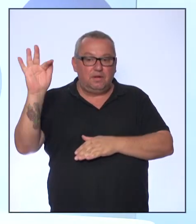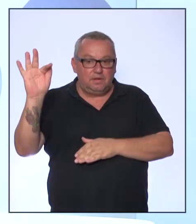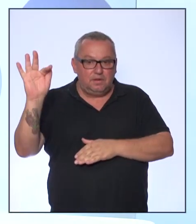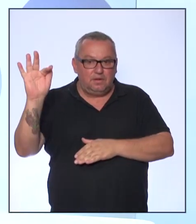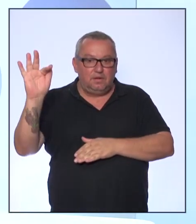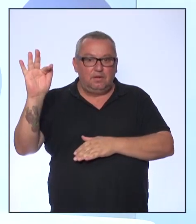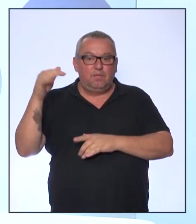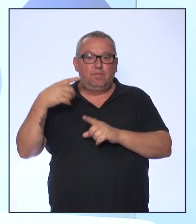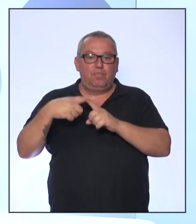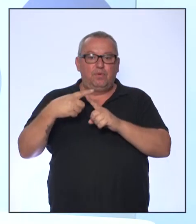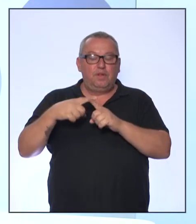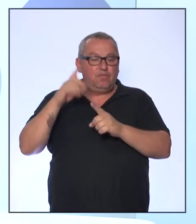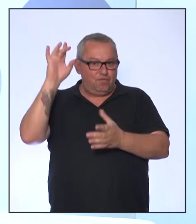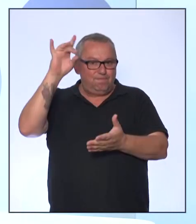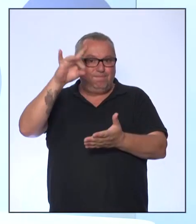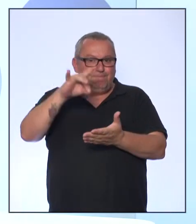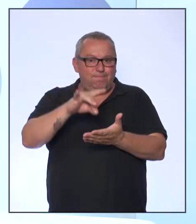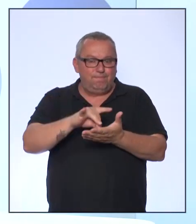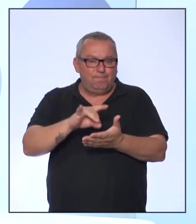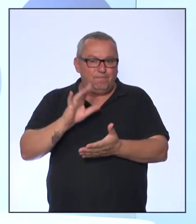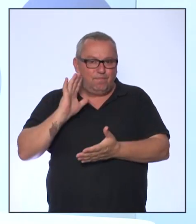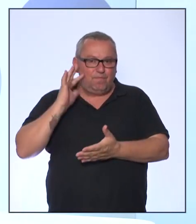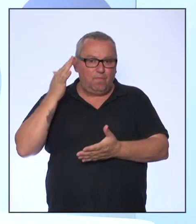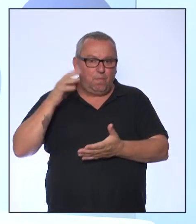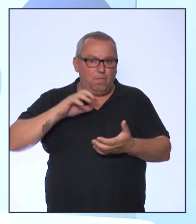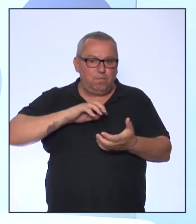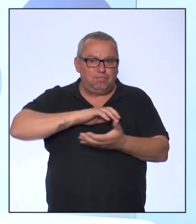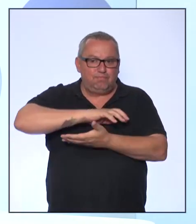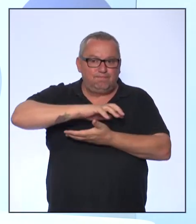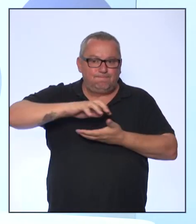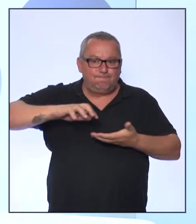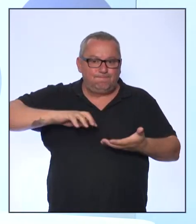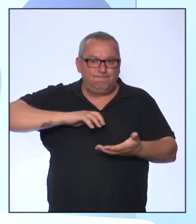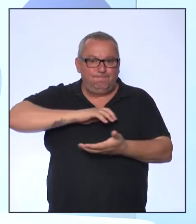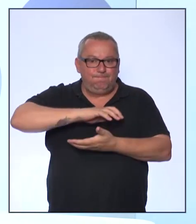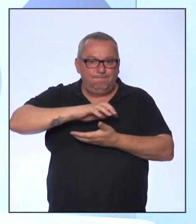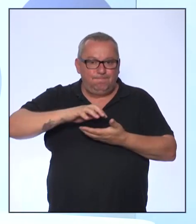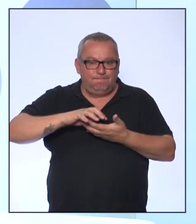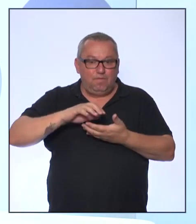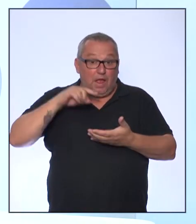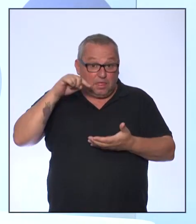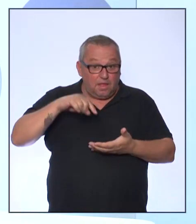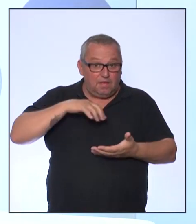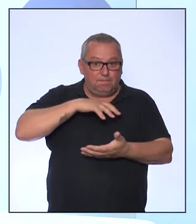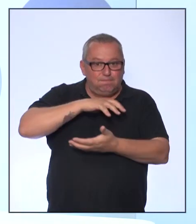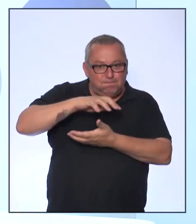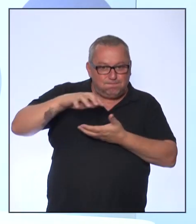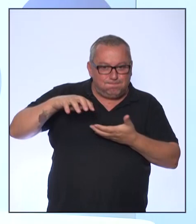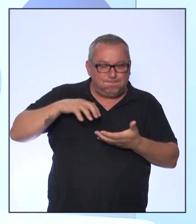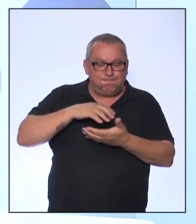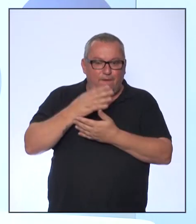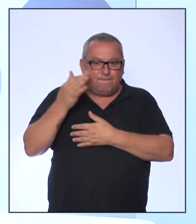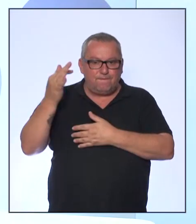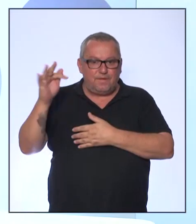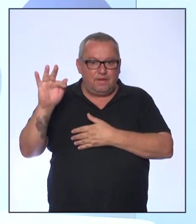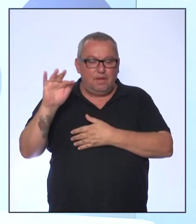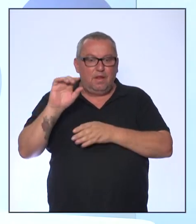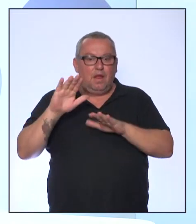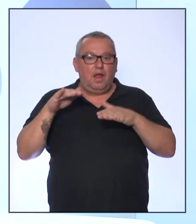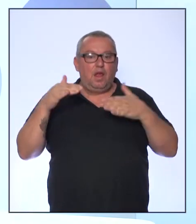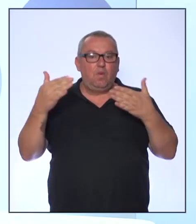para que, de fato, ocorresse a Revolução. Nessa Revolução, na Revolução Francesa, é